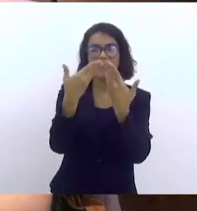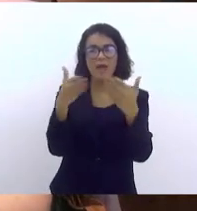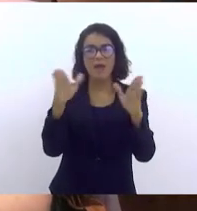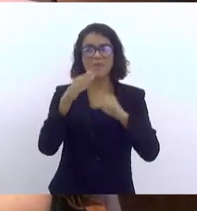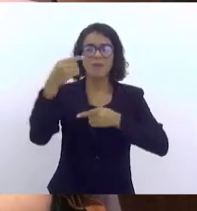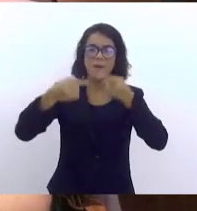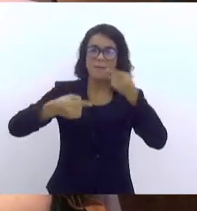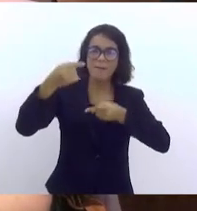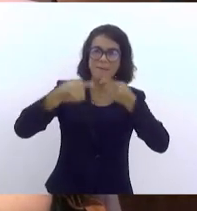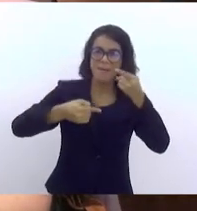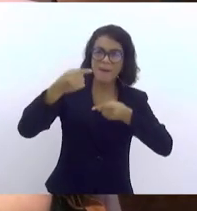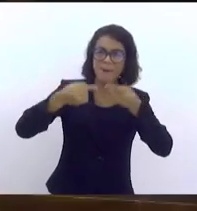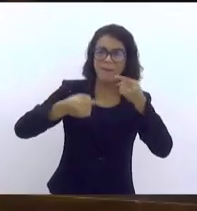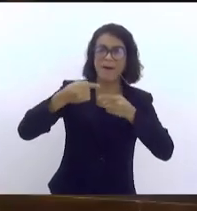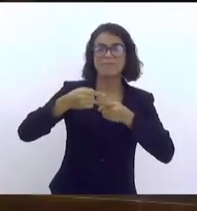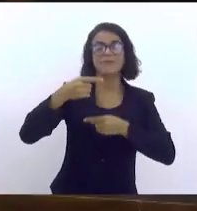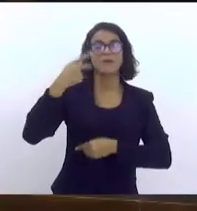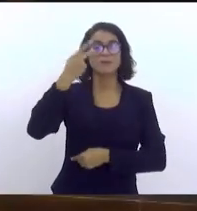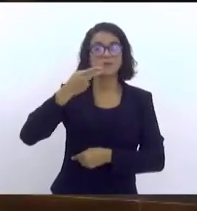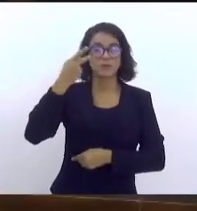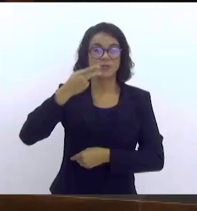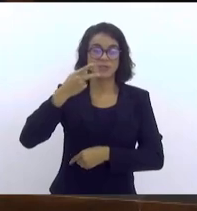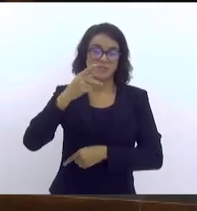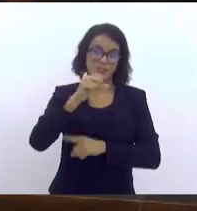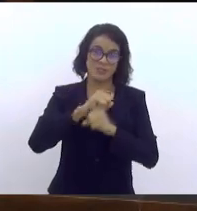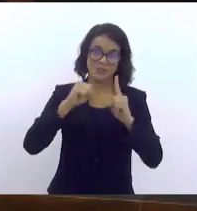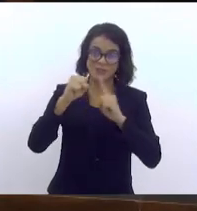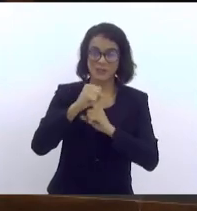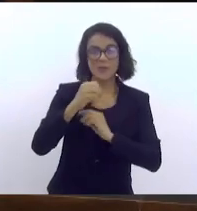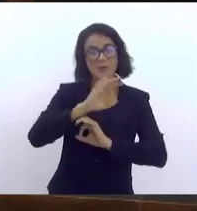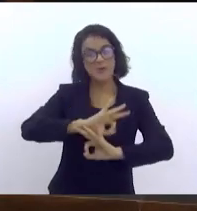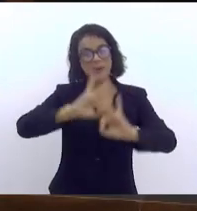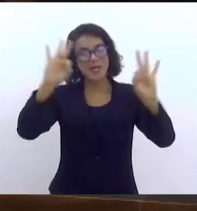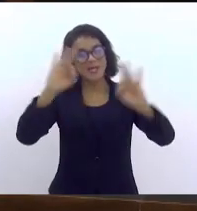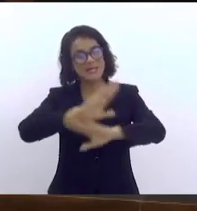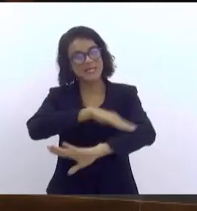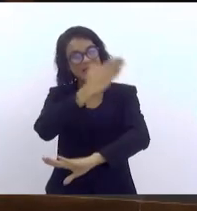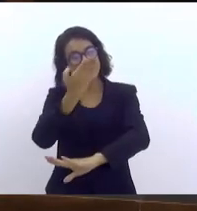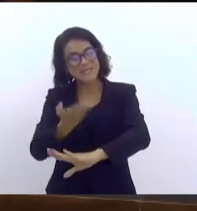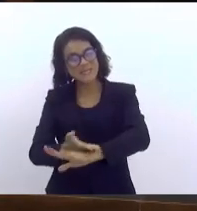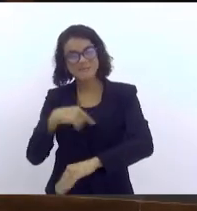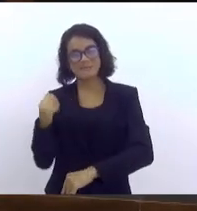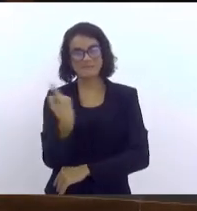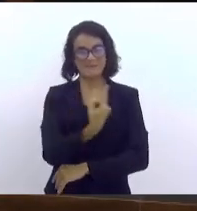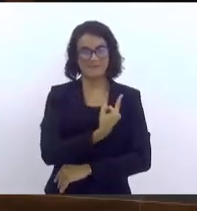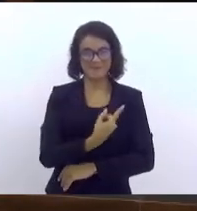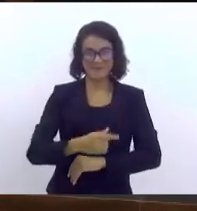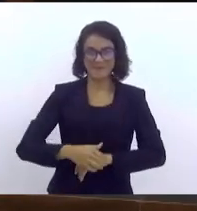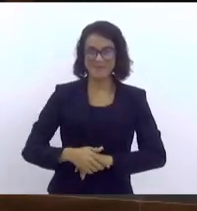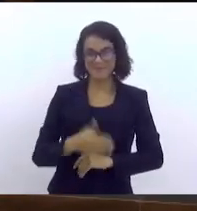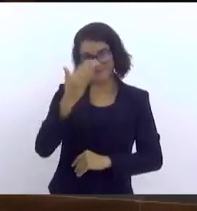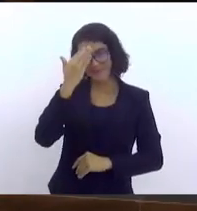entre as políticas sociais desejo então um excelente dia para todos nós obrigado